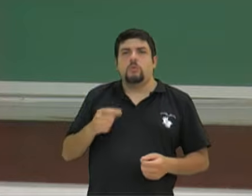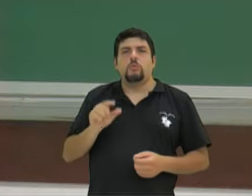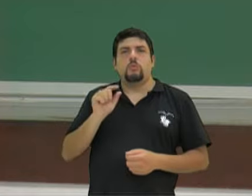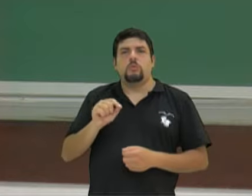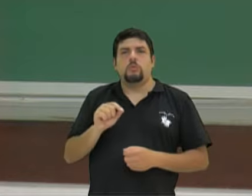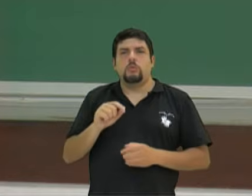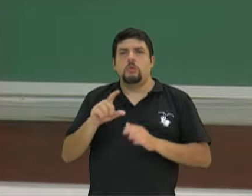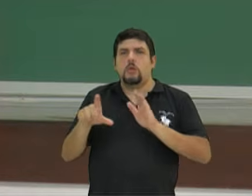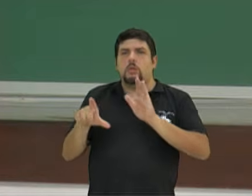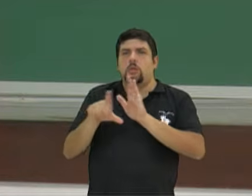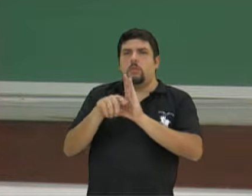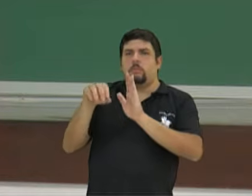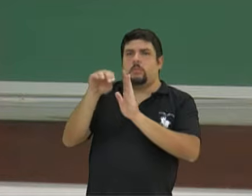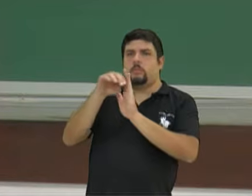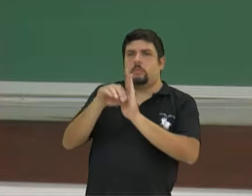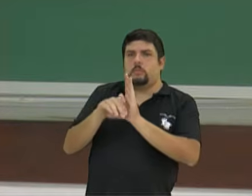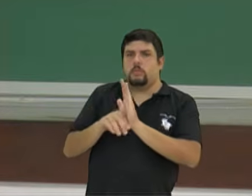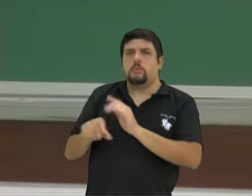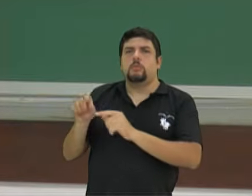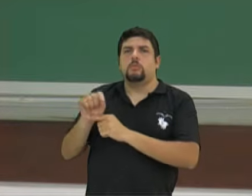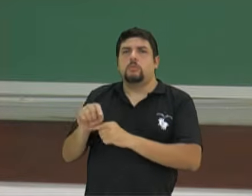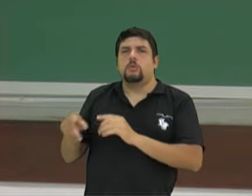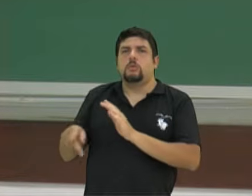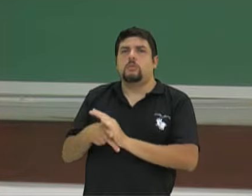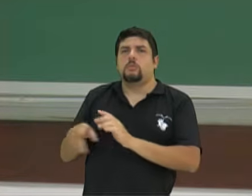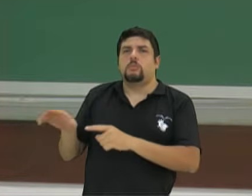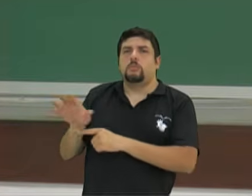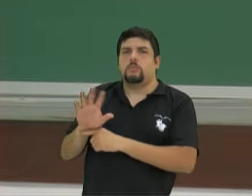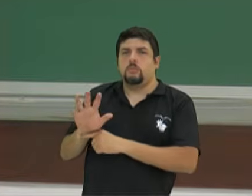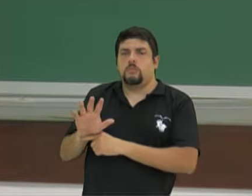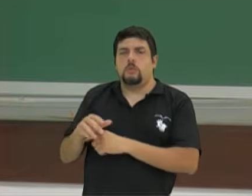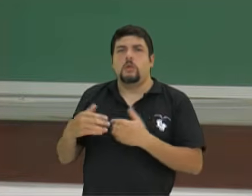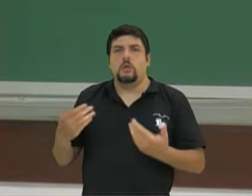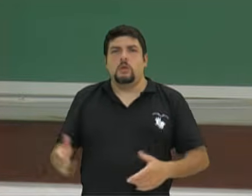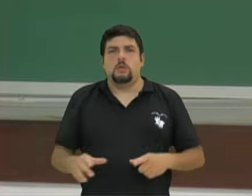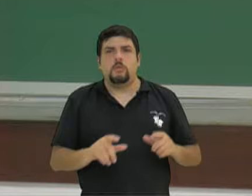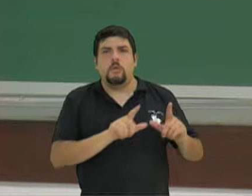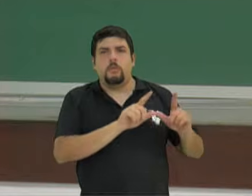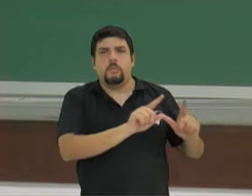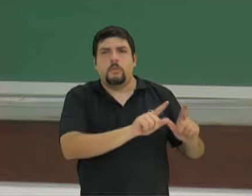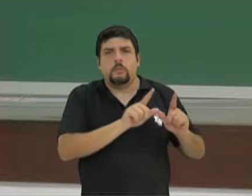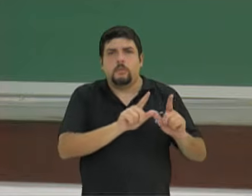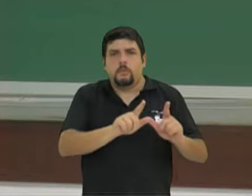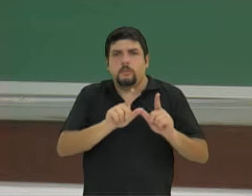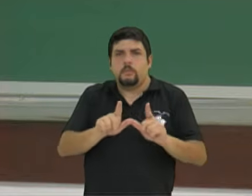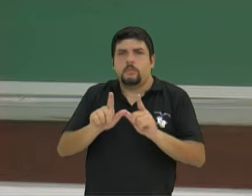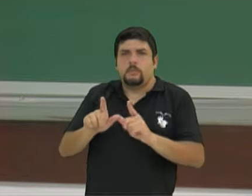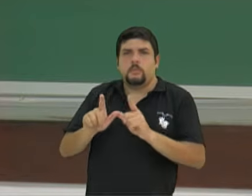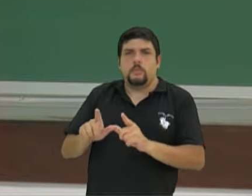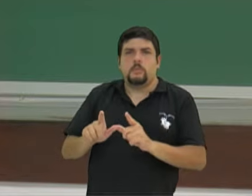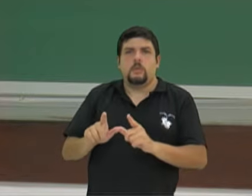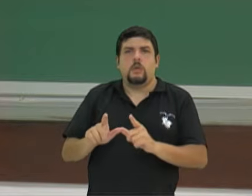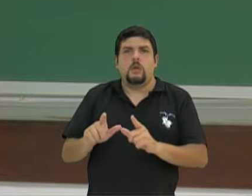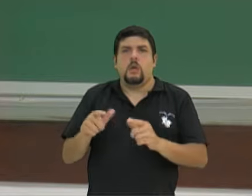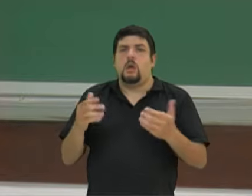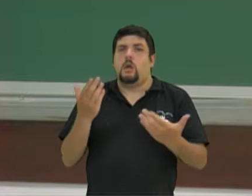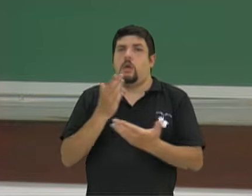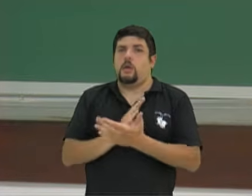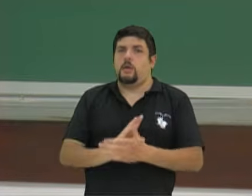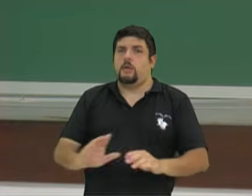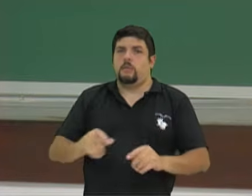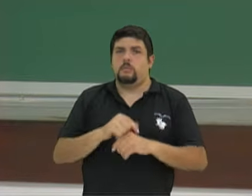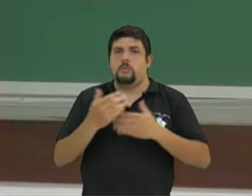para o copyright, né? A partir de então, o filme inteiro ele era considerado uma criação original